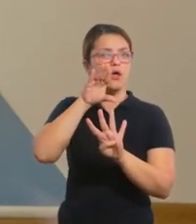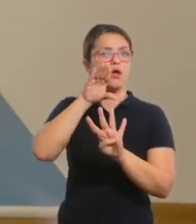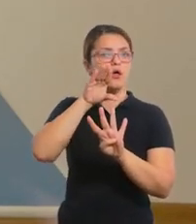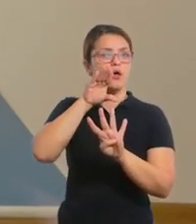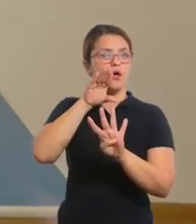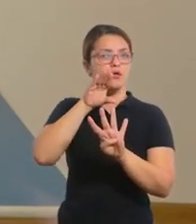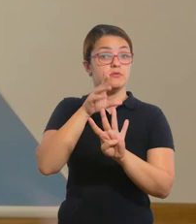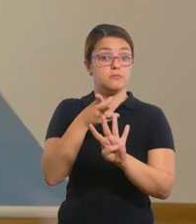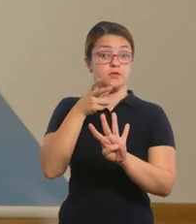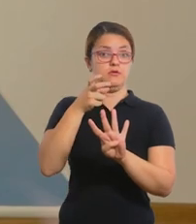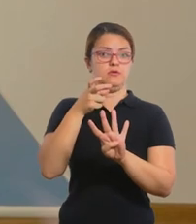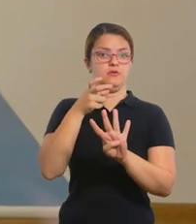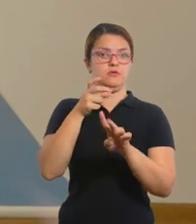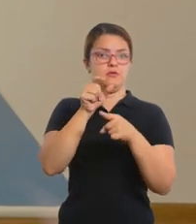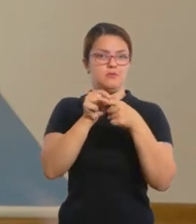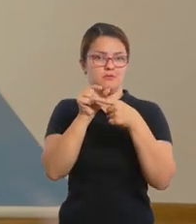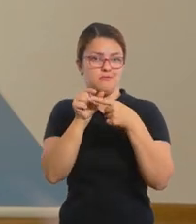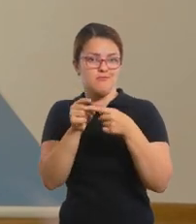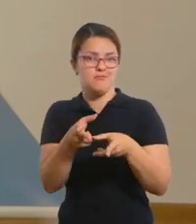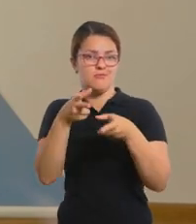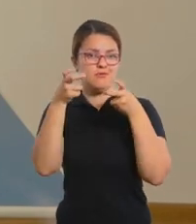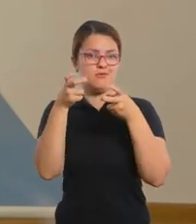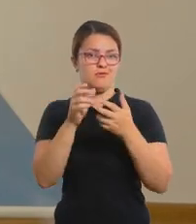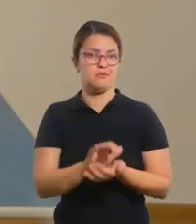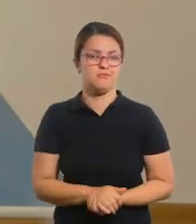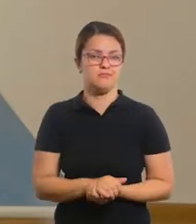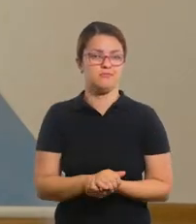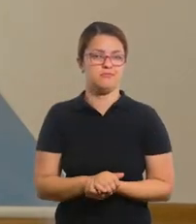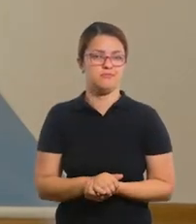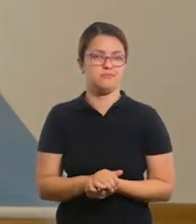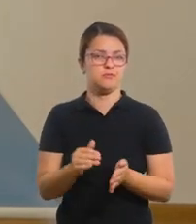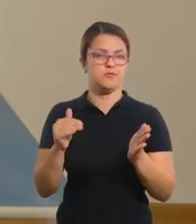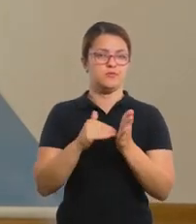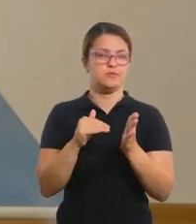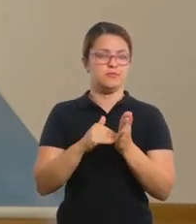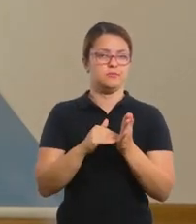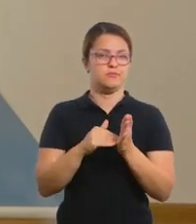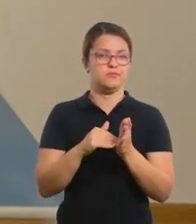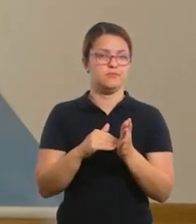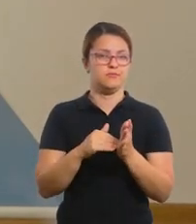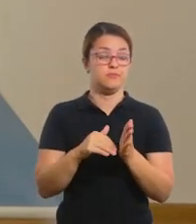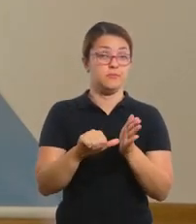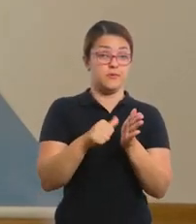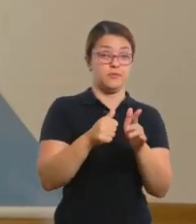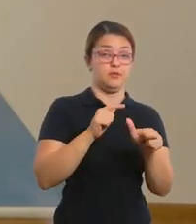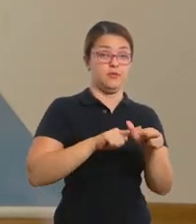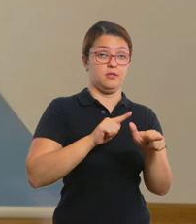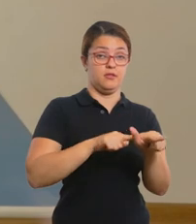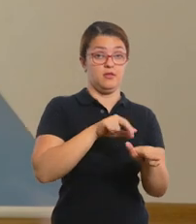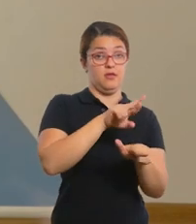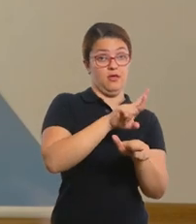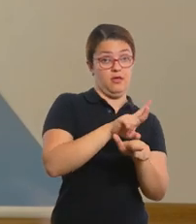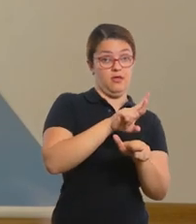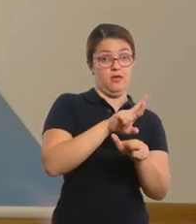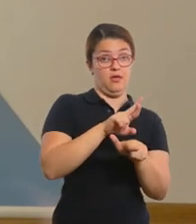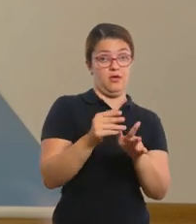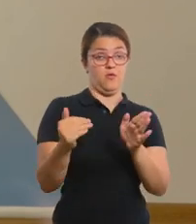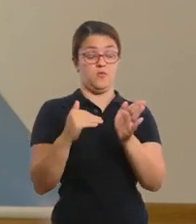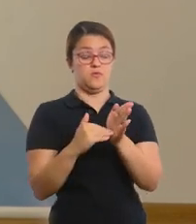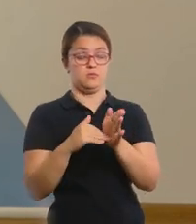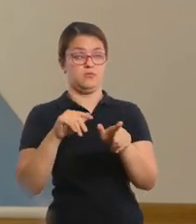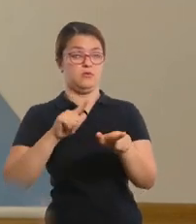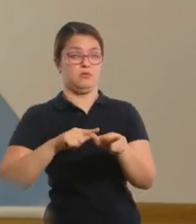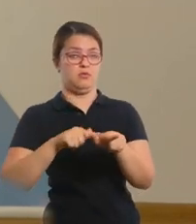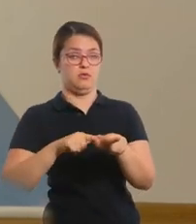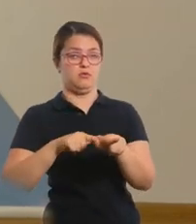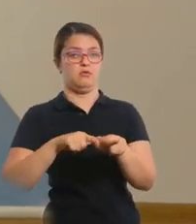as partes da palavra, que já são as sílabas, né? E aqui, por último, escreva a primeira letra R